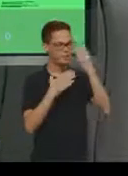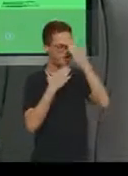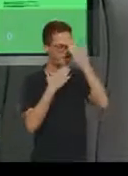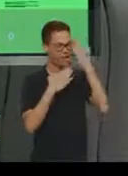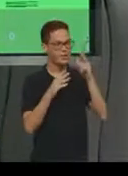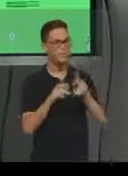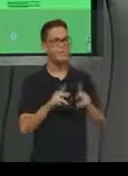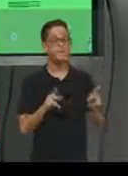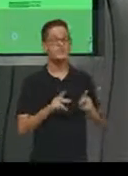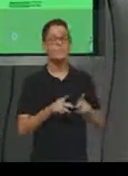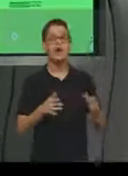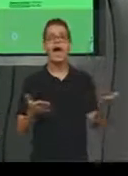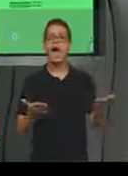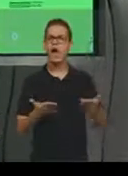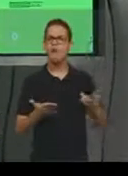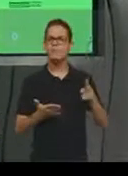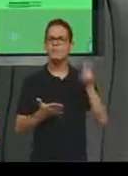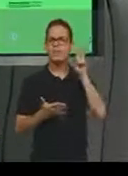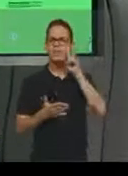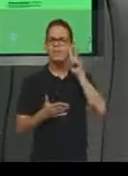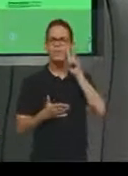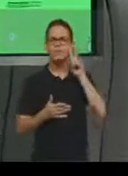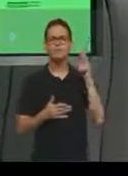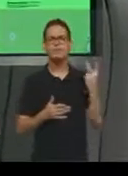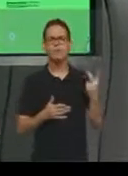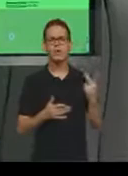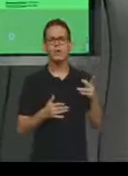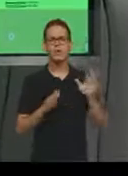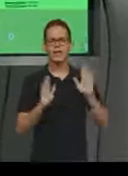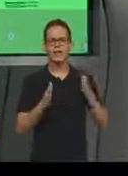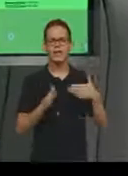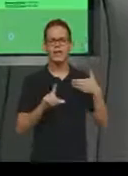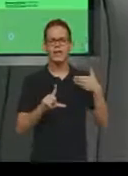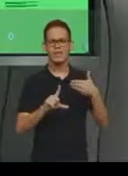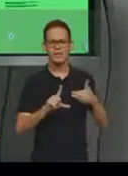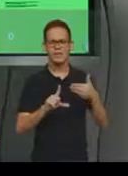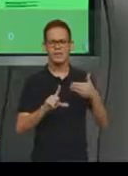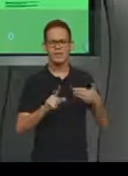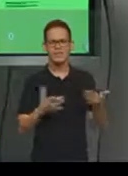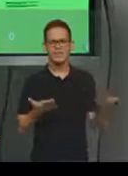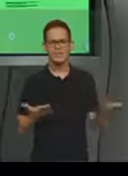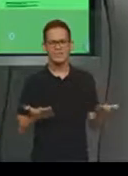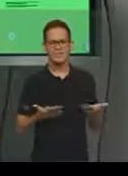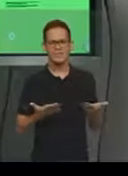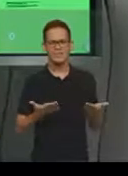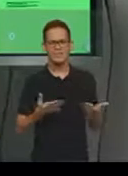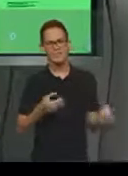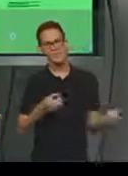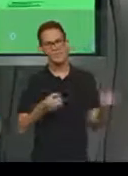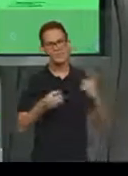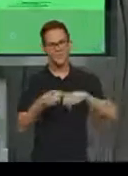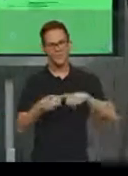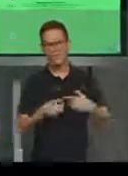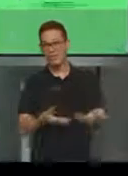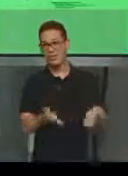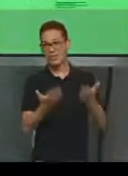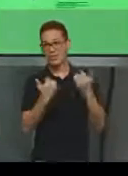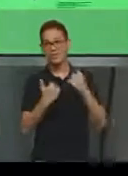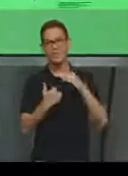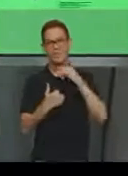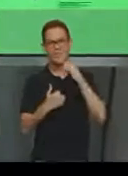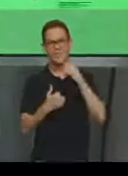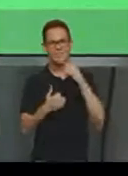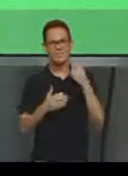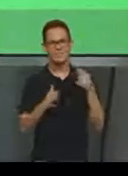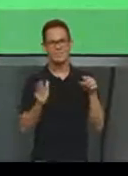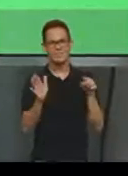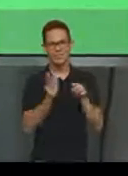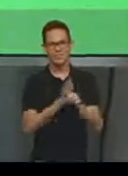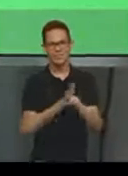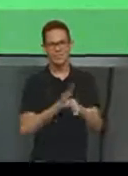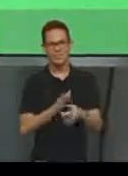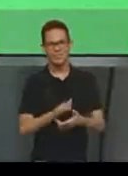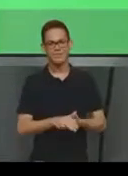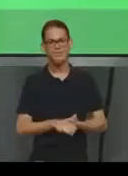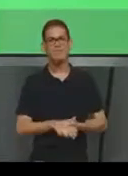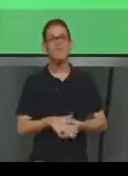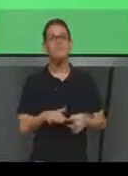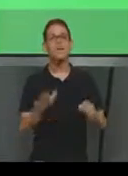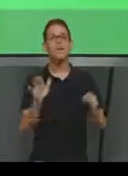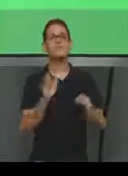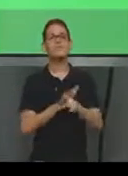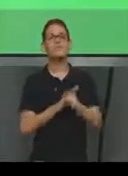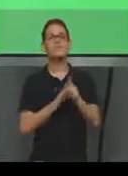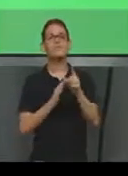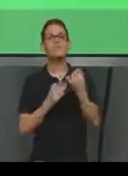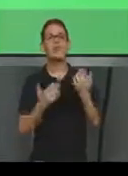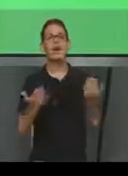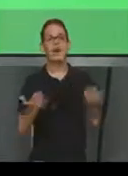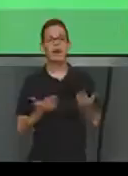Viviane. Agora que já relembramos a aula da professora Viviane, vamos voltar para as nossas perguntas. E a nossa primeira